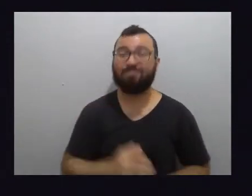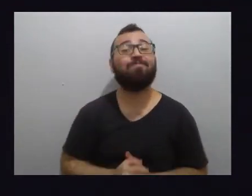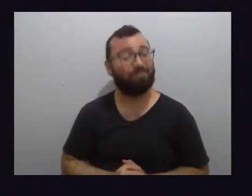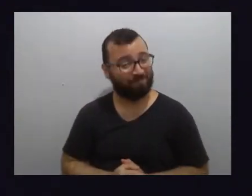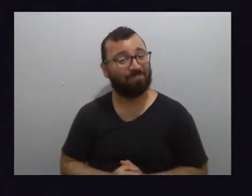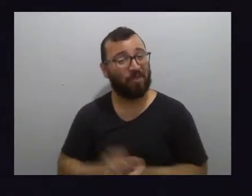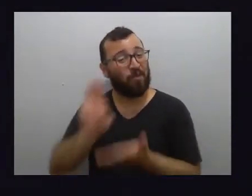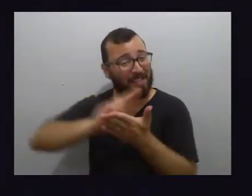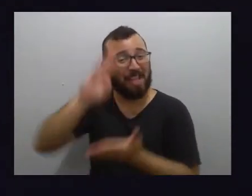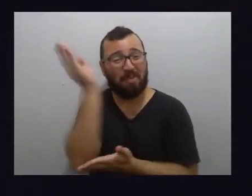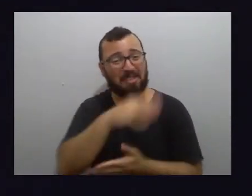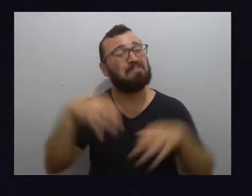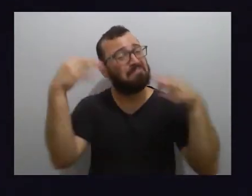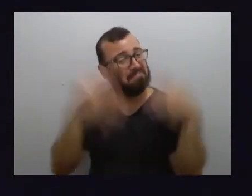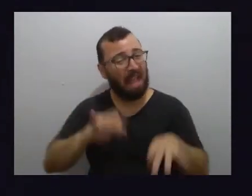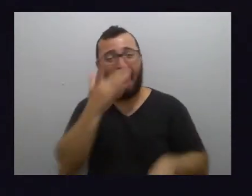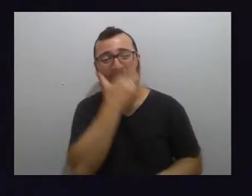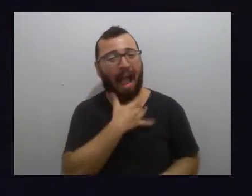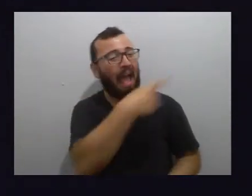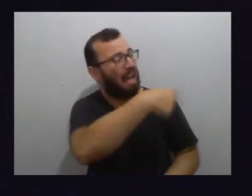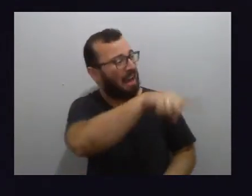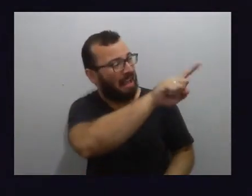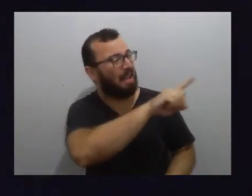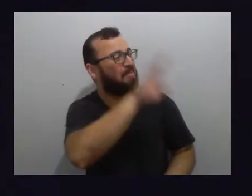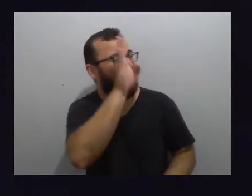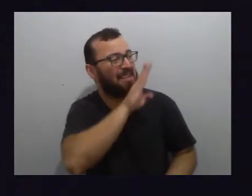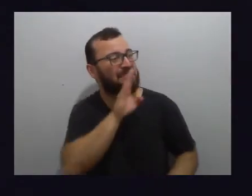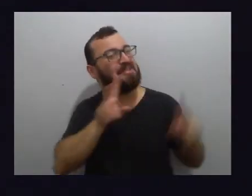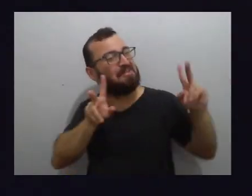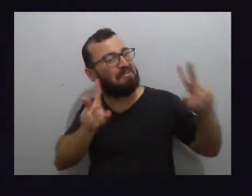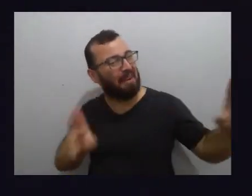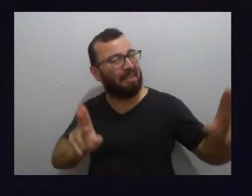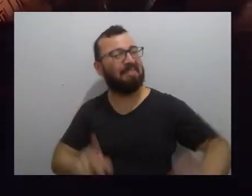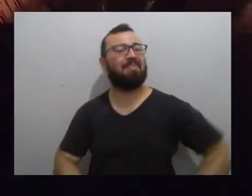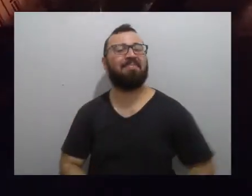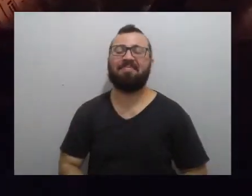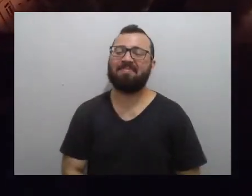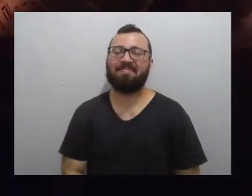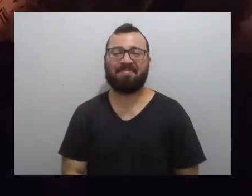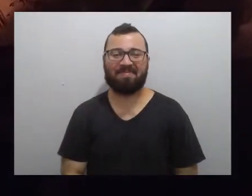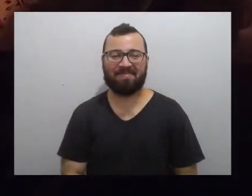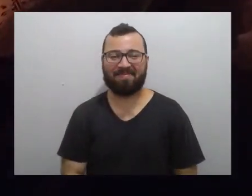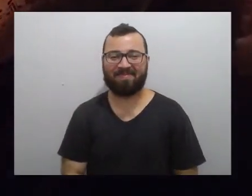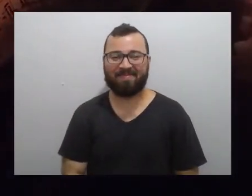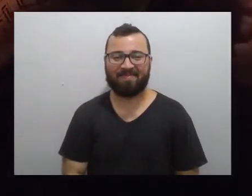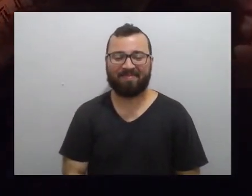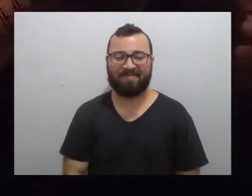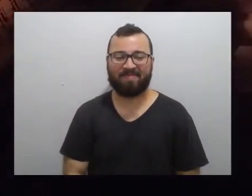Mas o Brasil e a UFRJ sofreram um novo revés. Em 2 de setembro